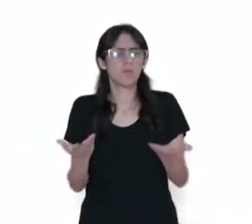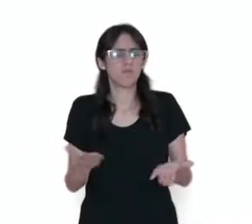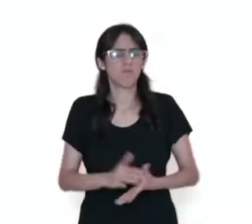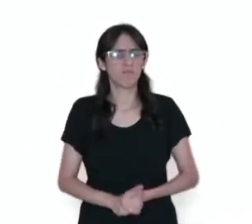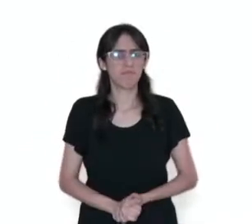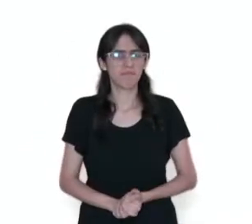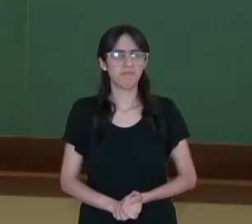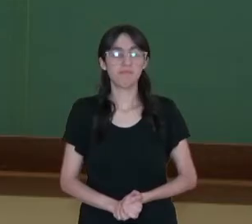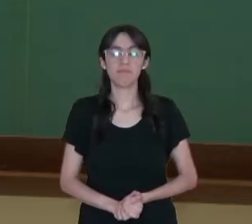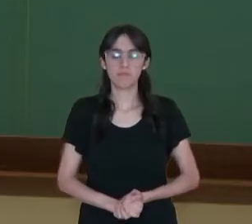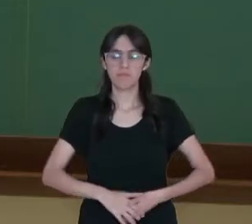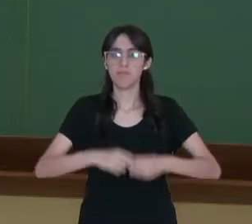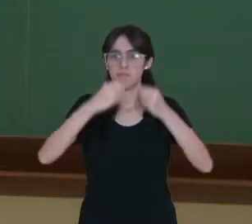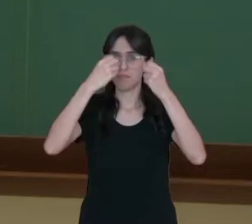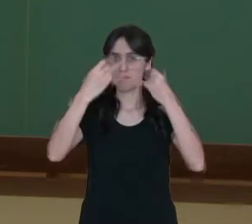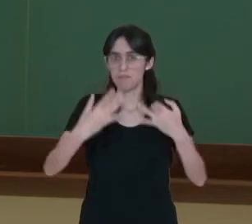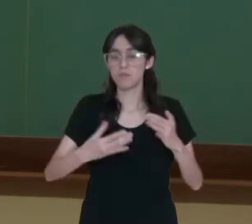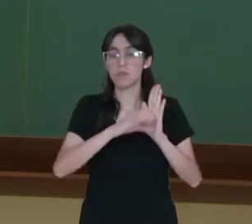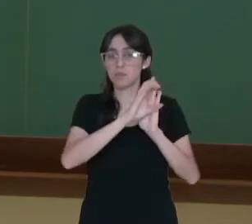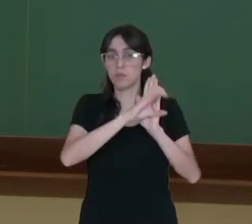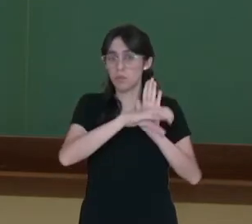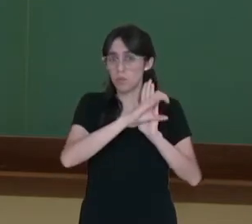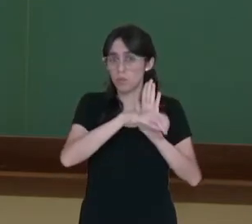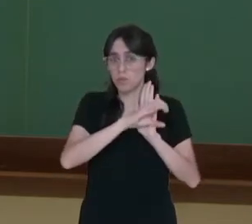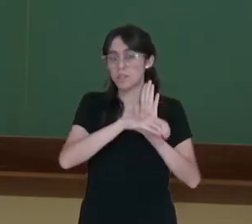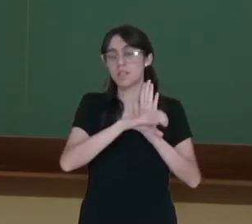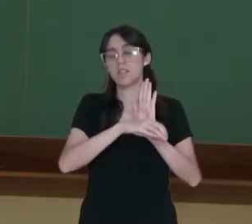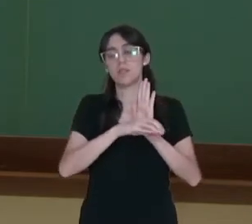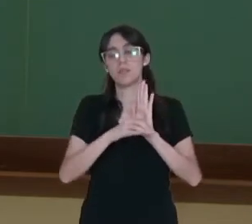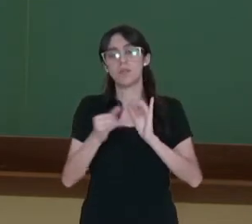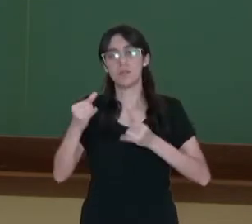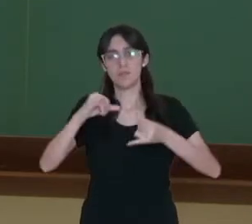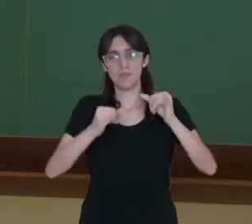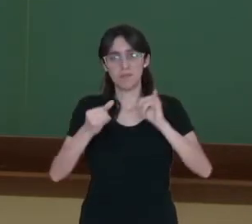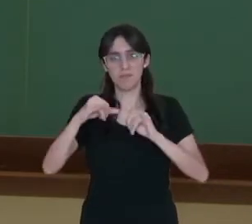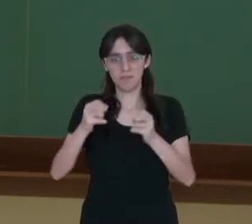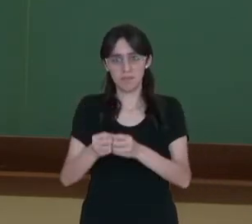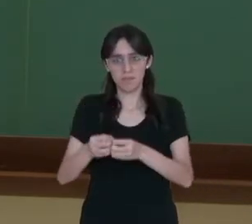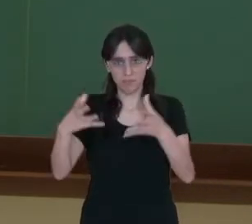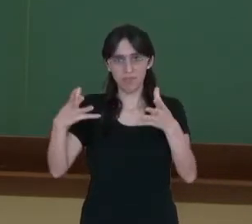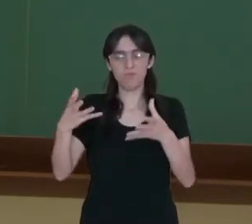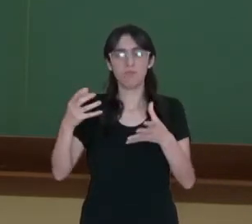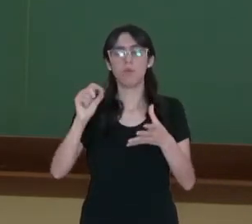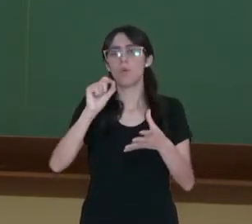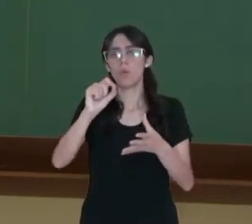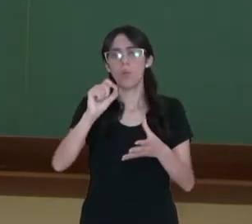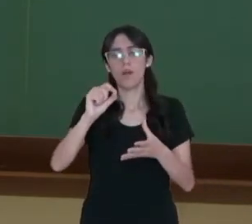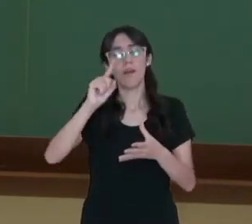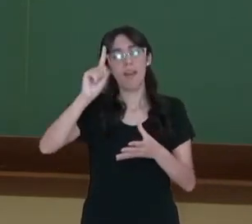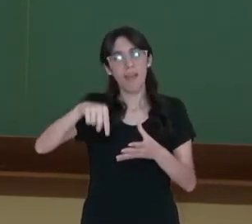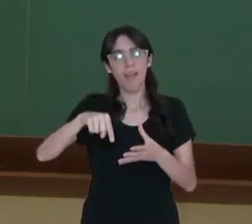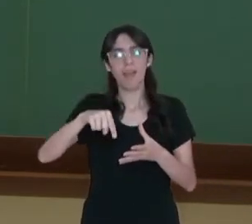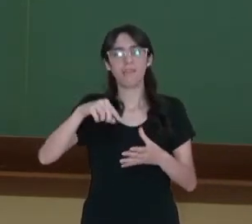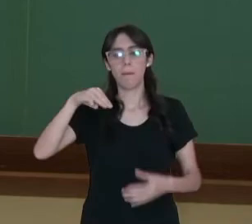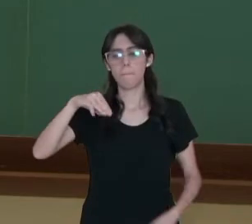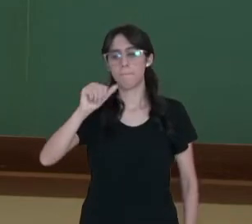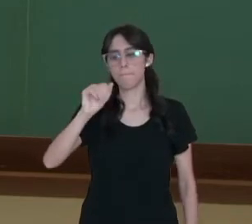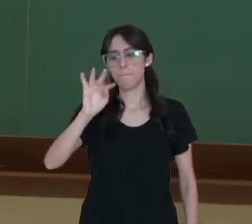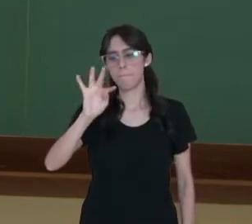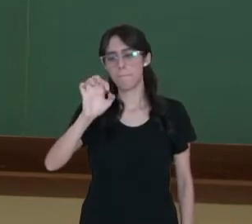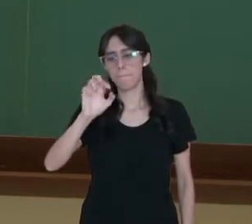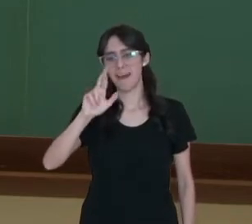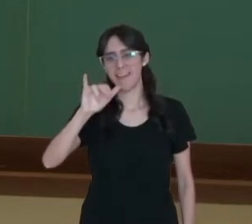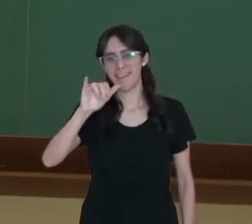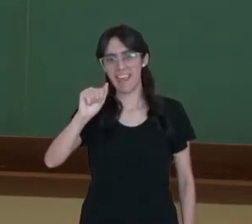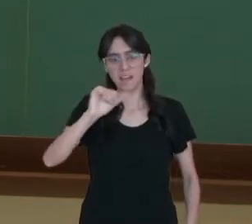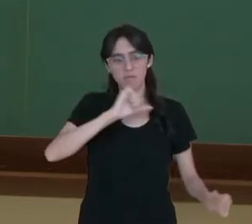Então, vamos falar um pouquinho do conceito de reações químicas. Então, olha só. Uma reação química é uma transformação da matéria, em que ocorrem